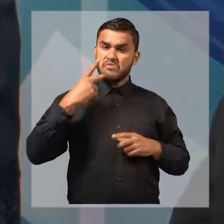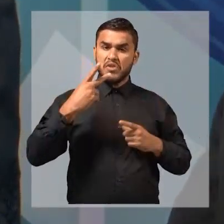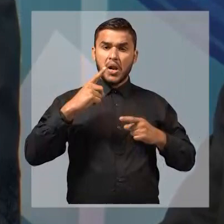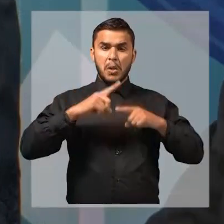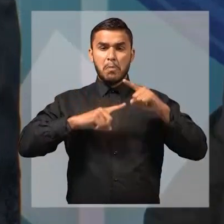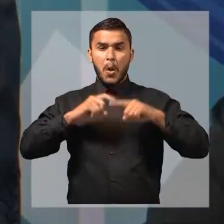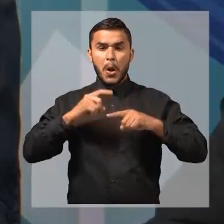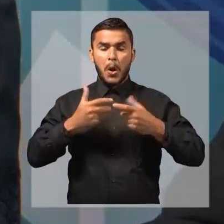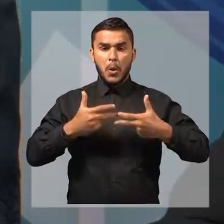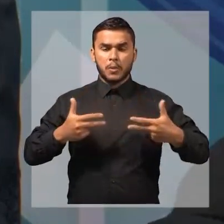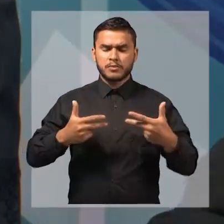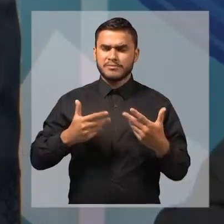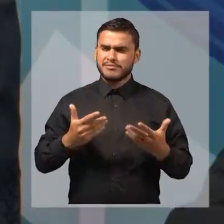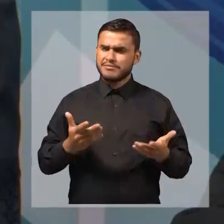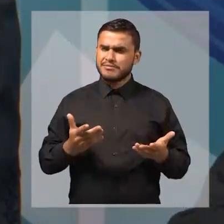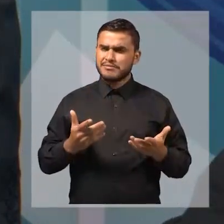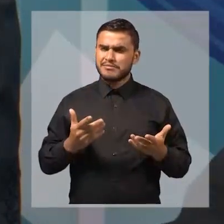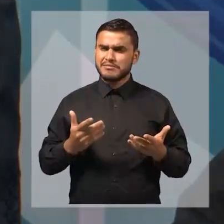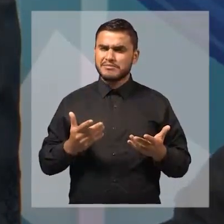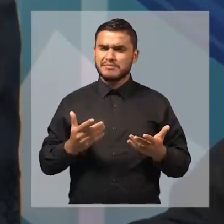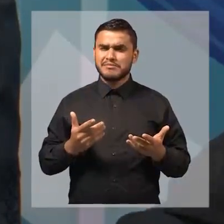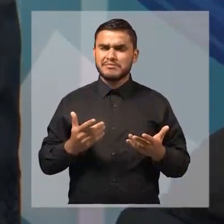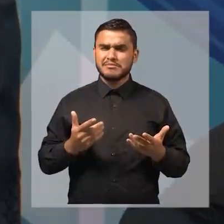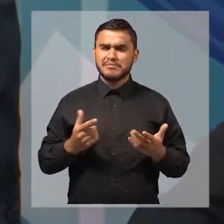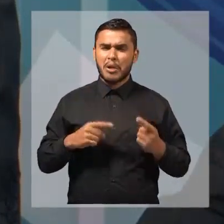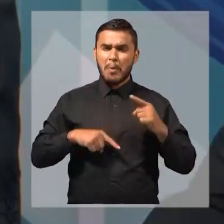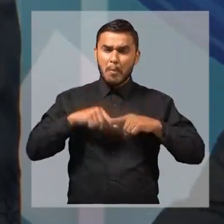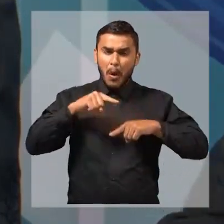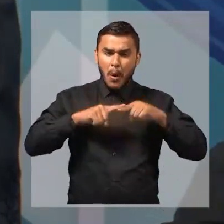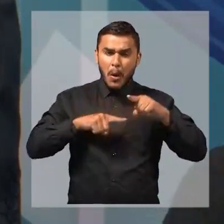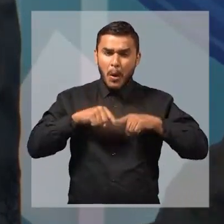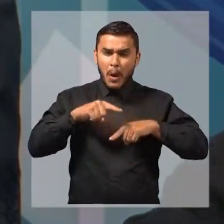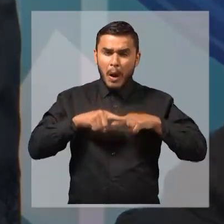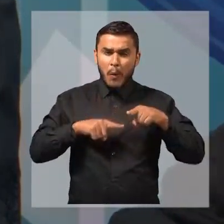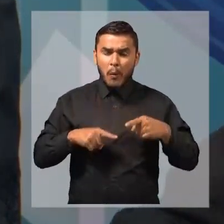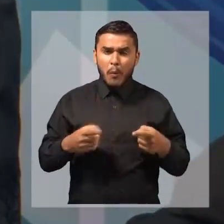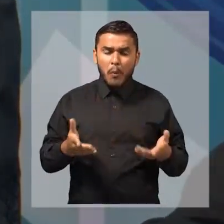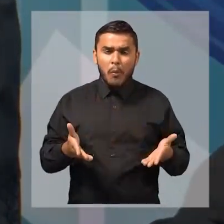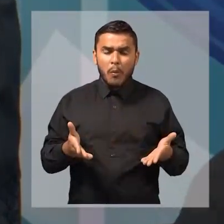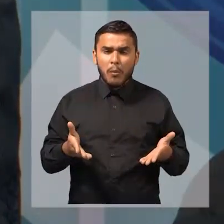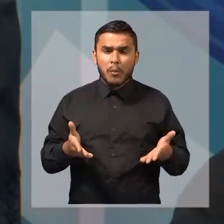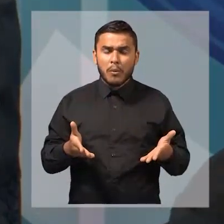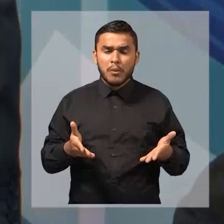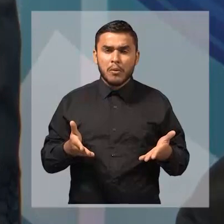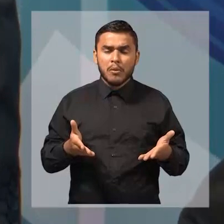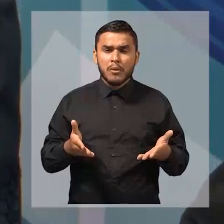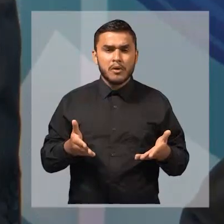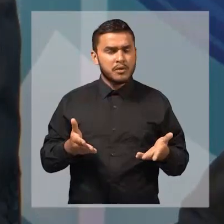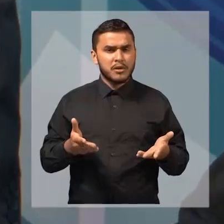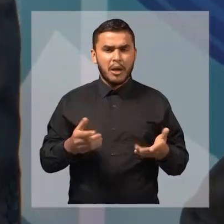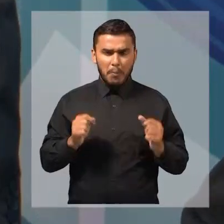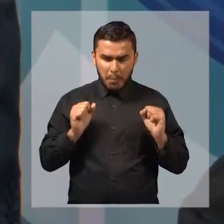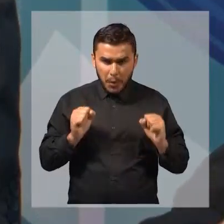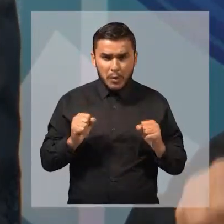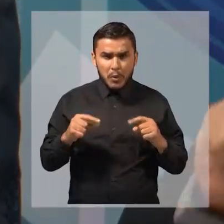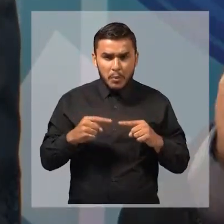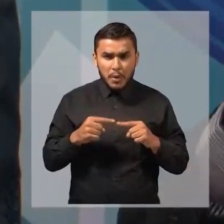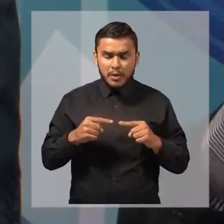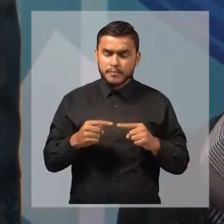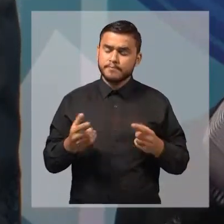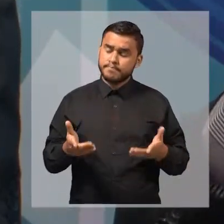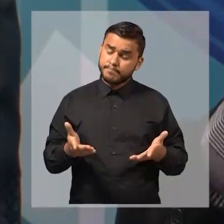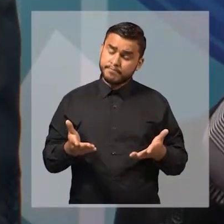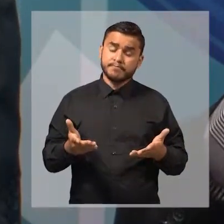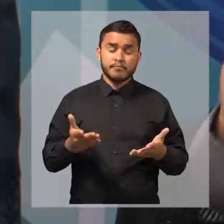Então, mas eu acho que isso está muito ligado a um contexto muito maior, né,